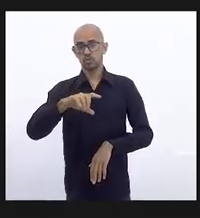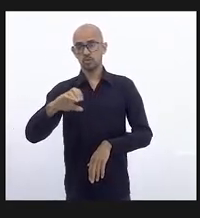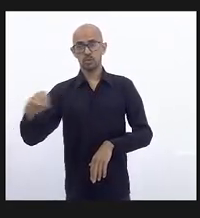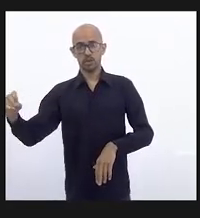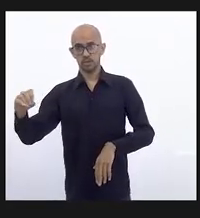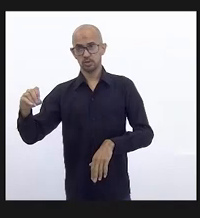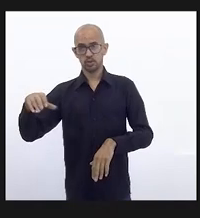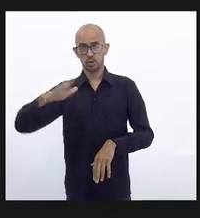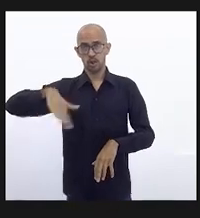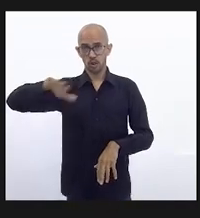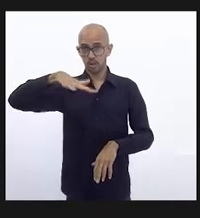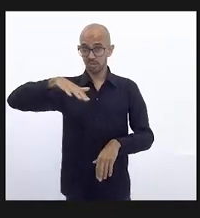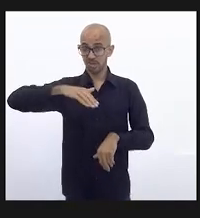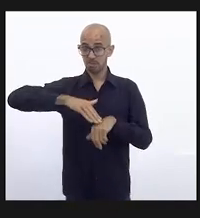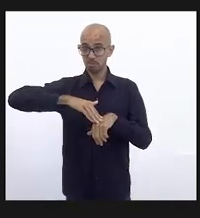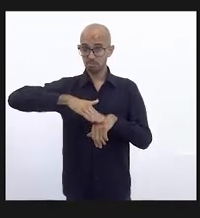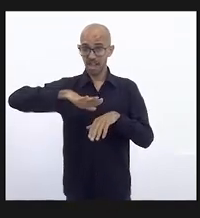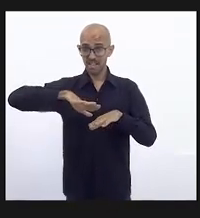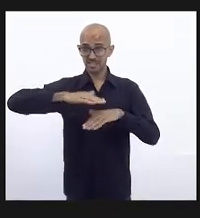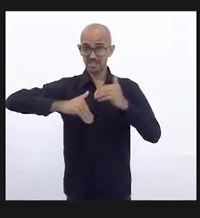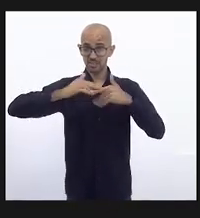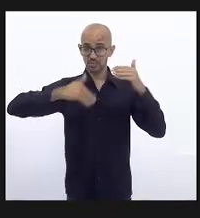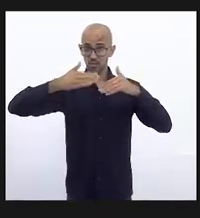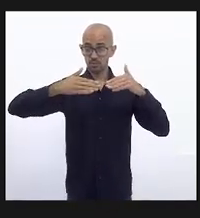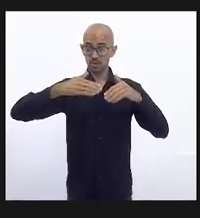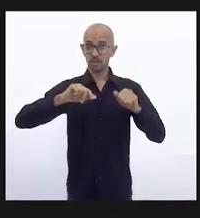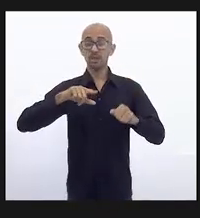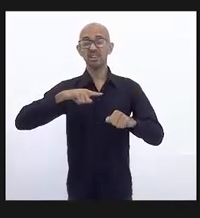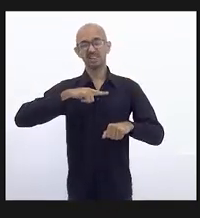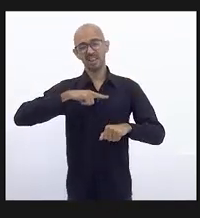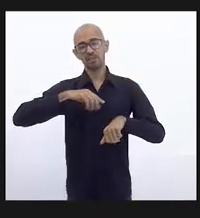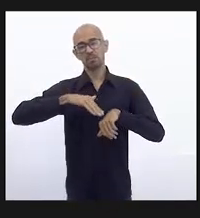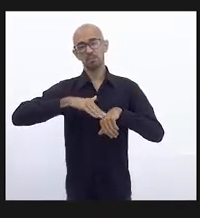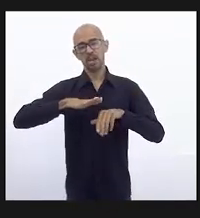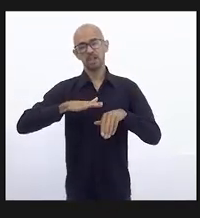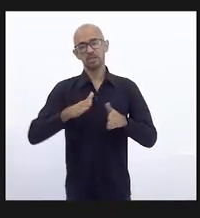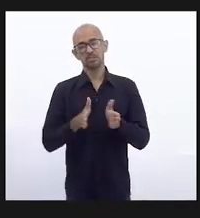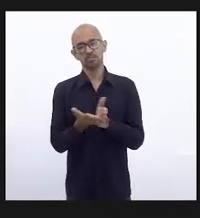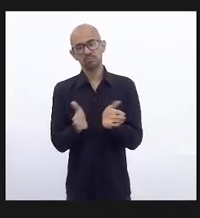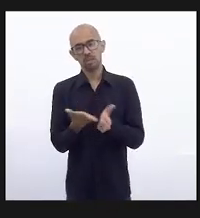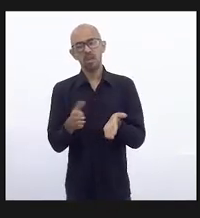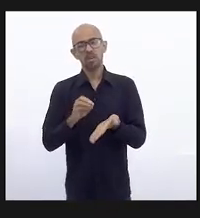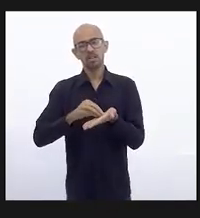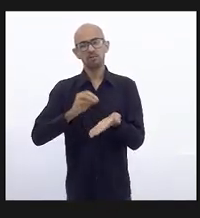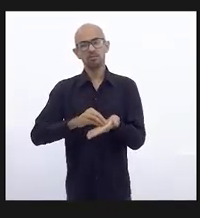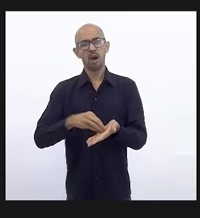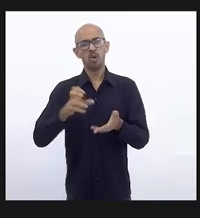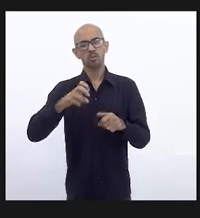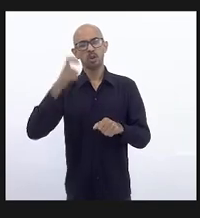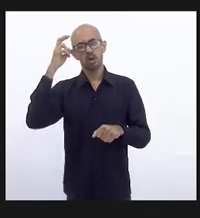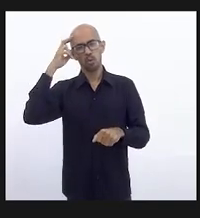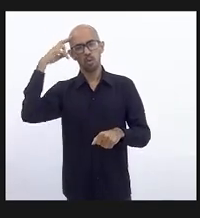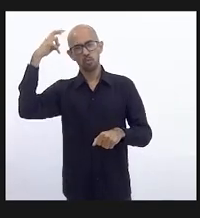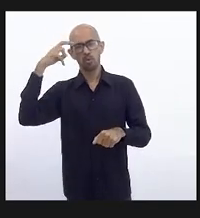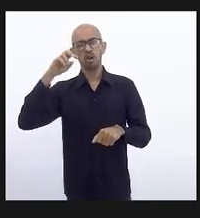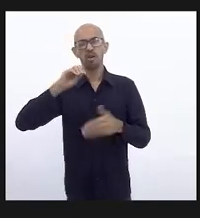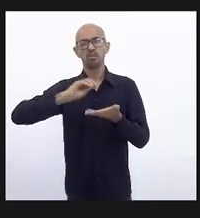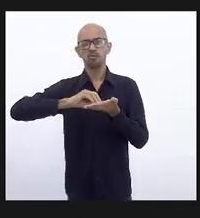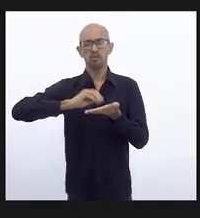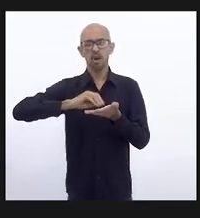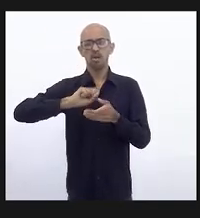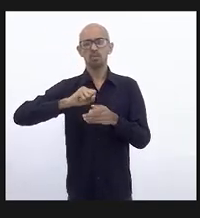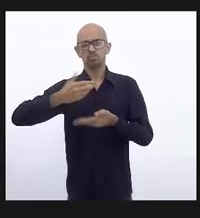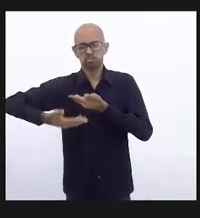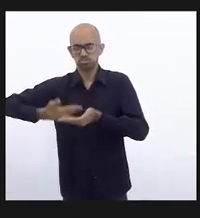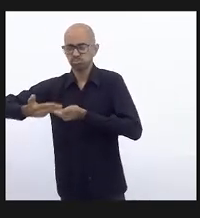estado que mais cresce e que mais convive com a carência de equipamentos culturais, de equipamentos sociais e de equipamentos também de ciência